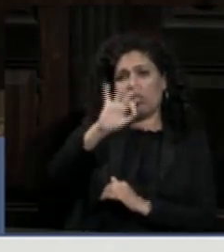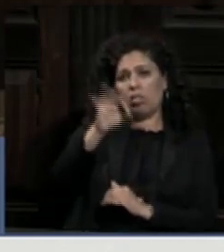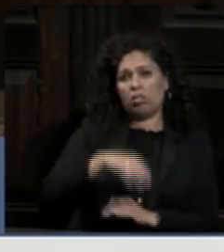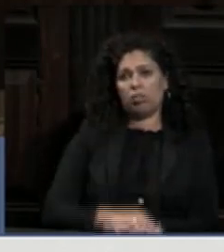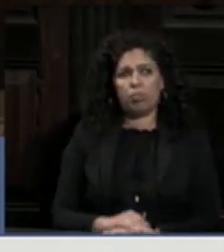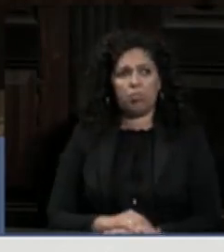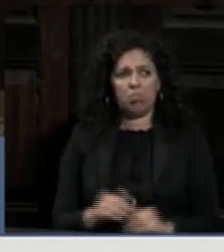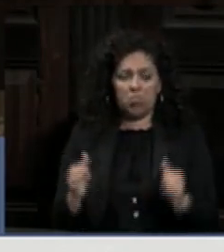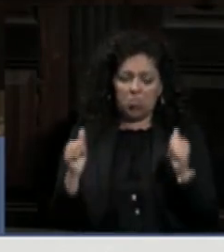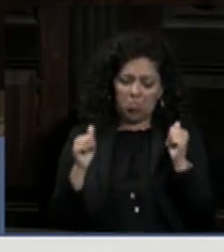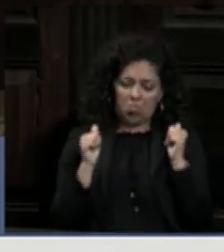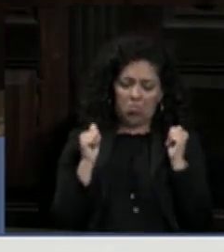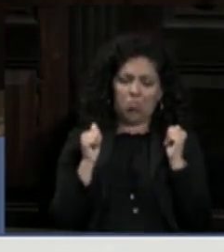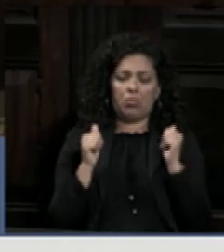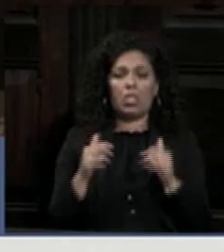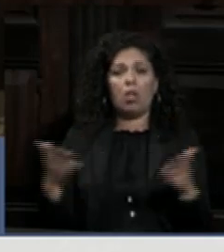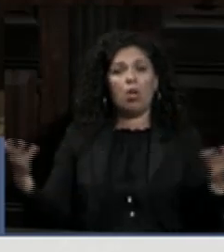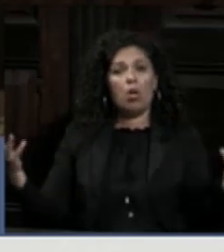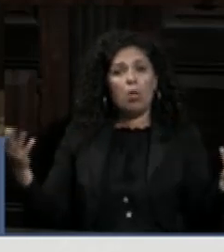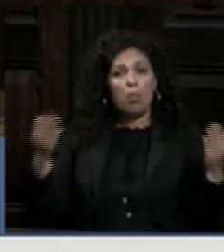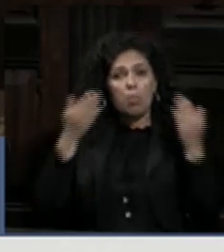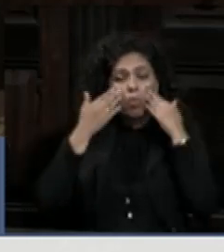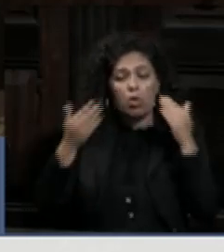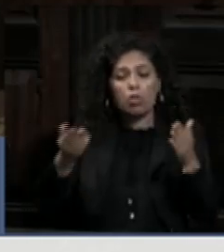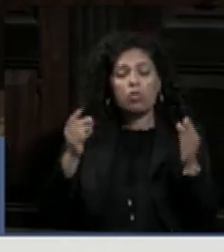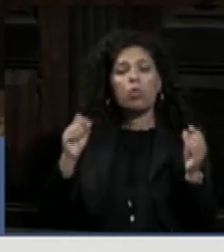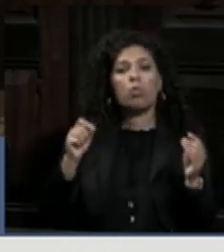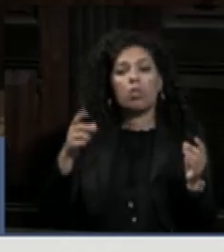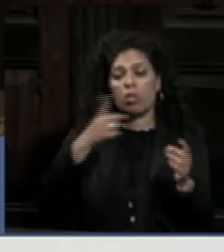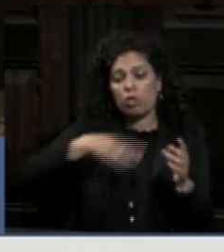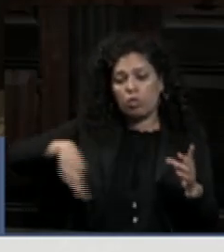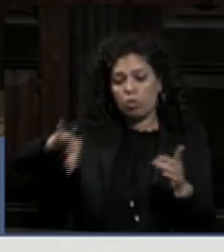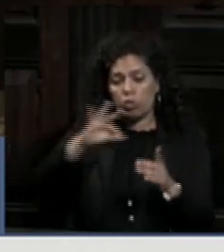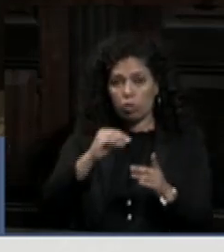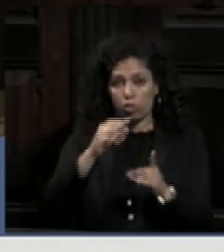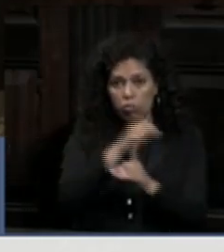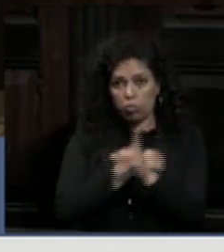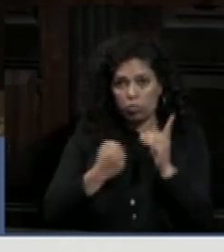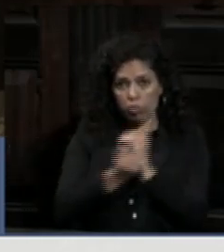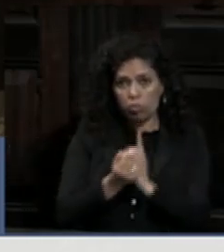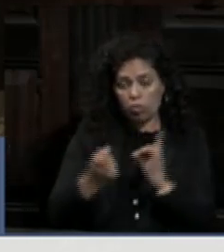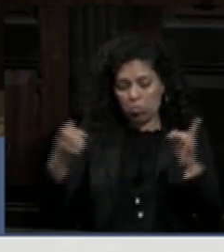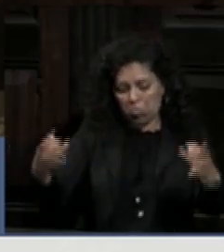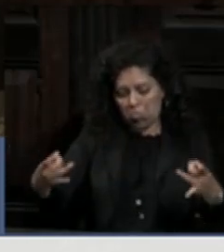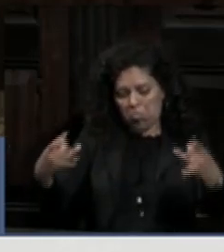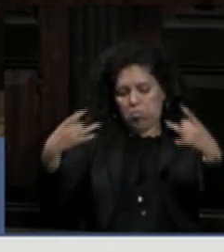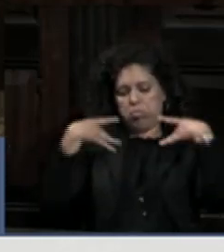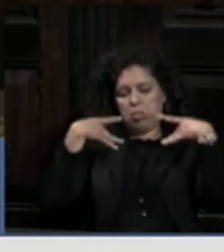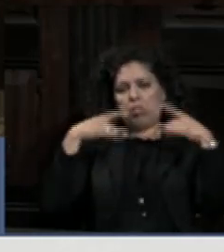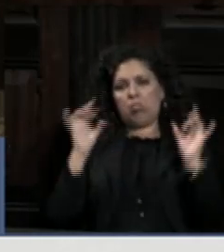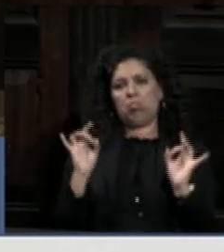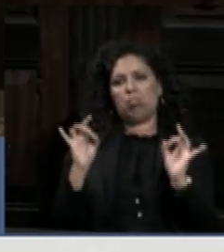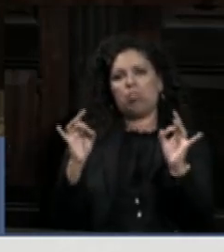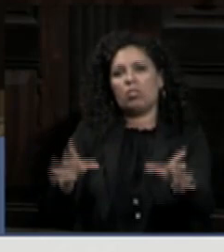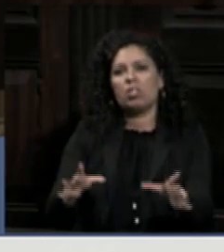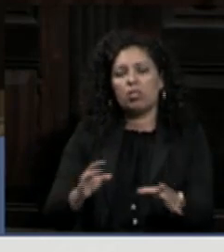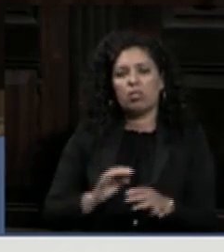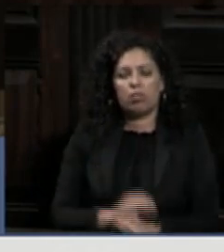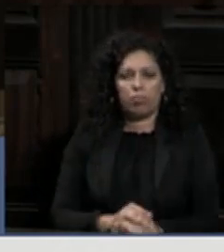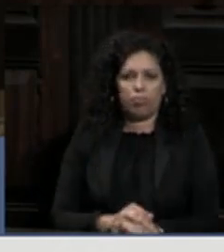nós estamos desamparados quando se trata de fiscalização ambiental